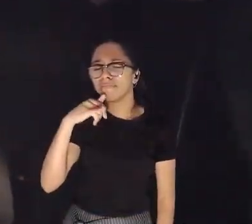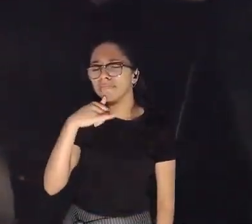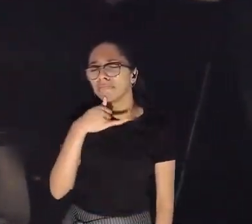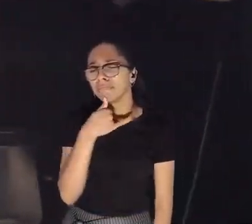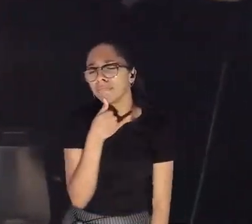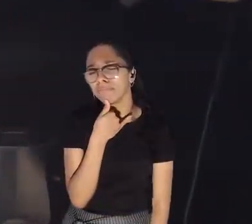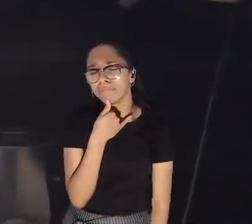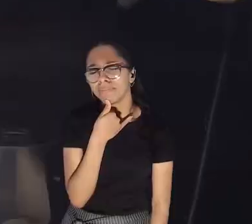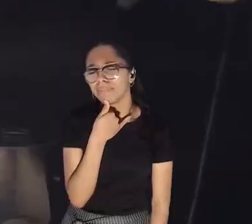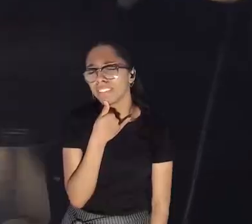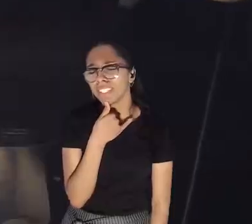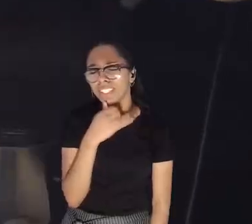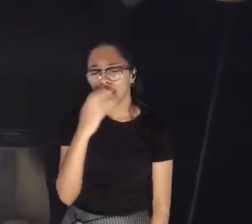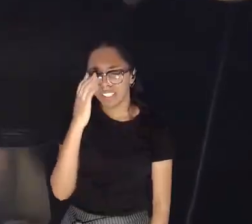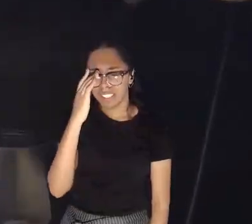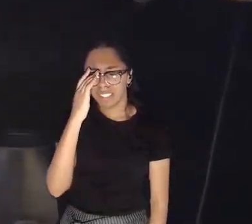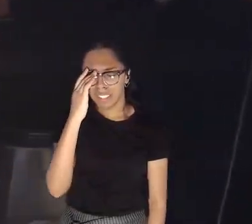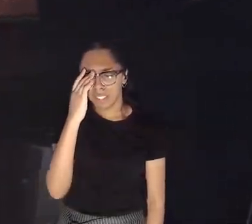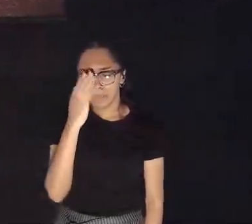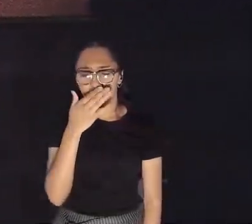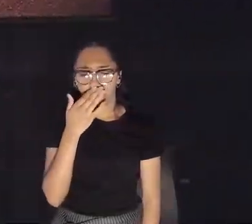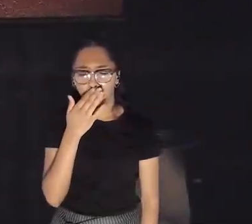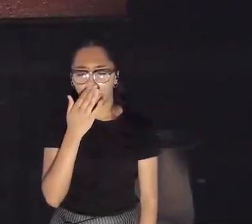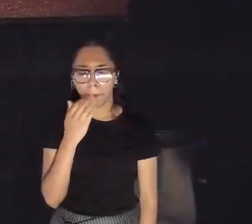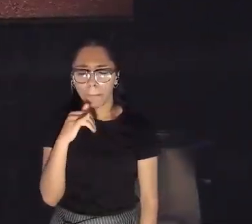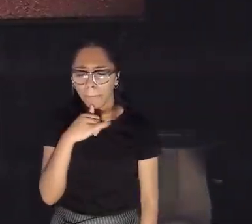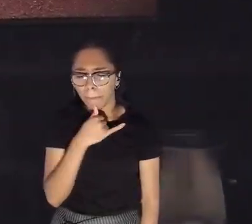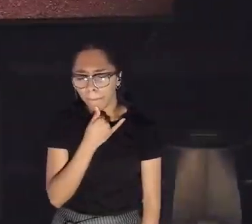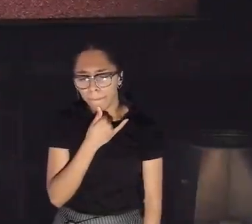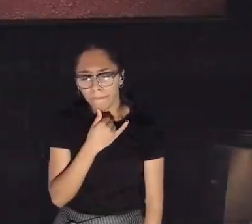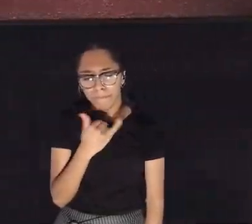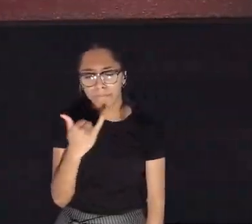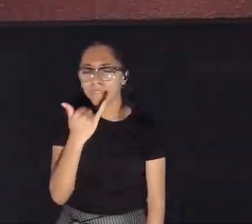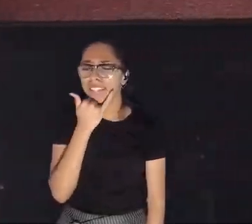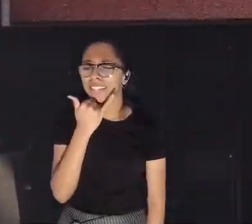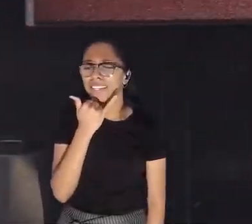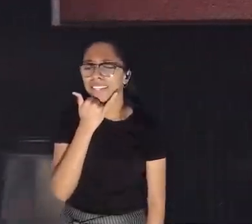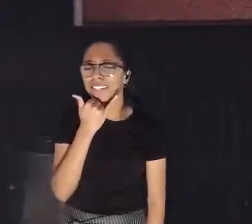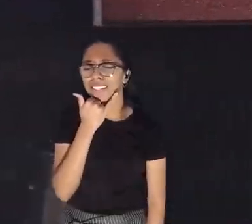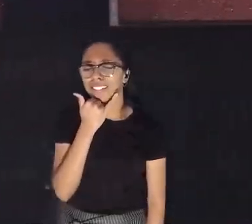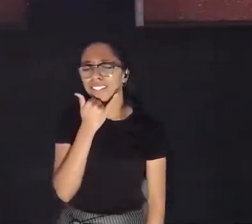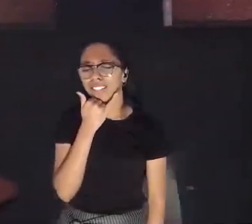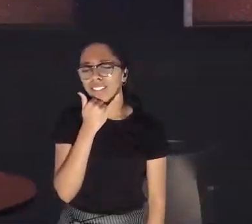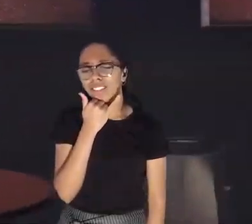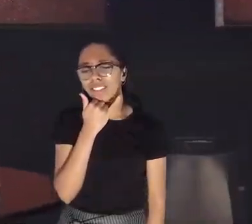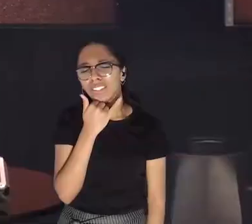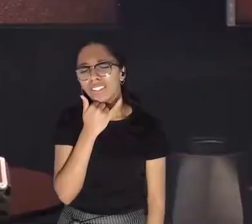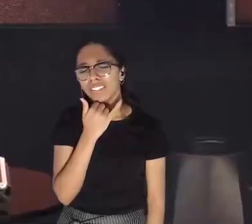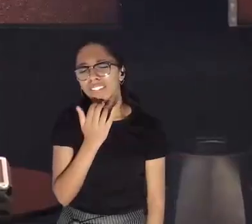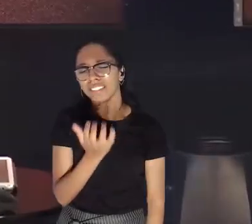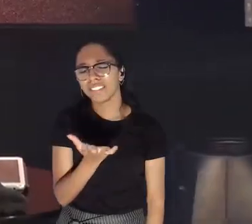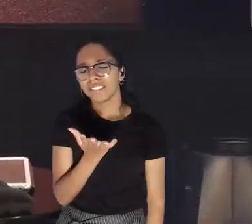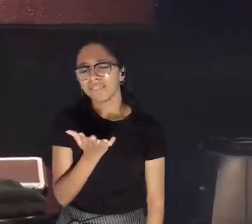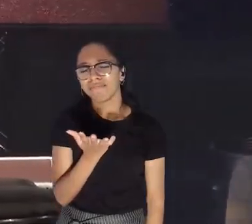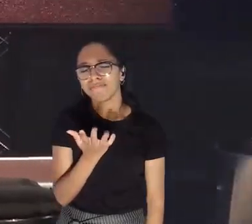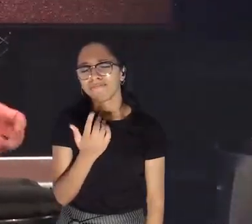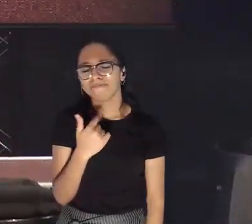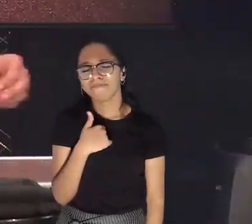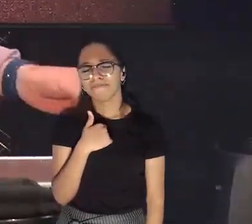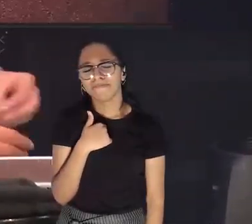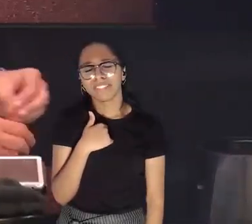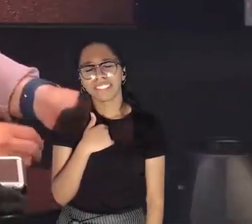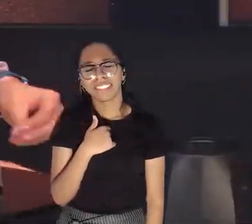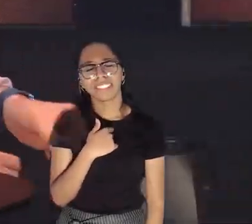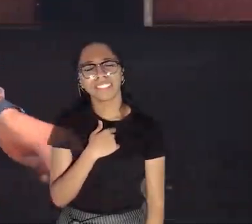eu tratei a tua obra de forma relaxada. Me perdoa, Senhor, se eu parei de me interessar pelas coisas do Espírito. Fiquei